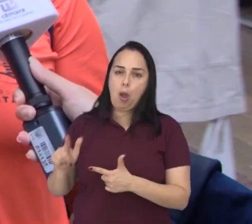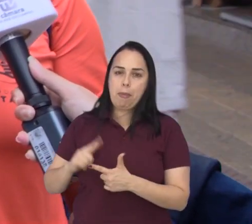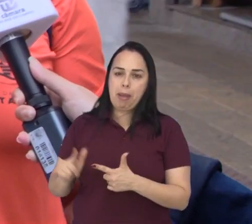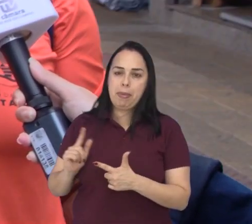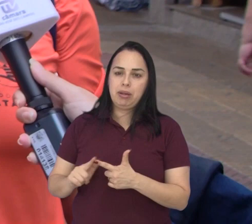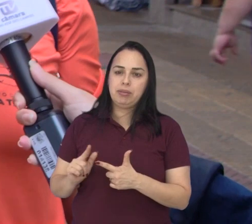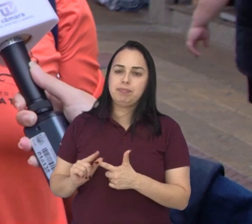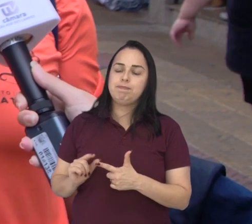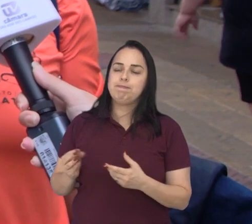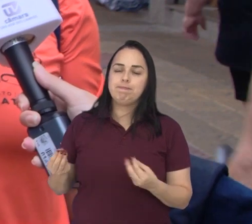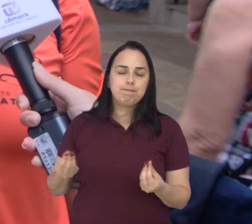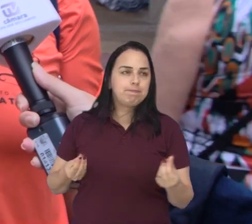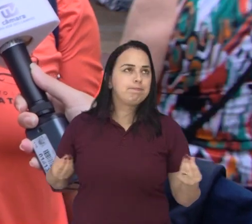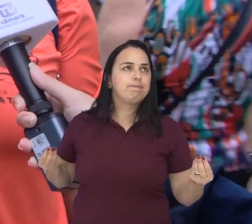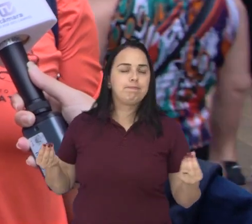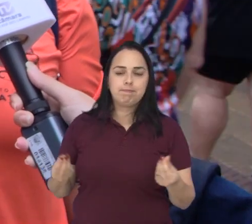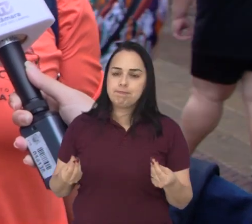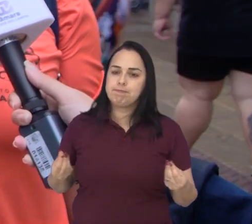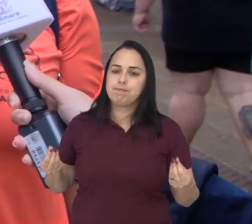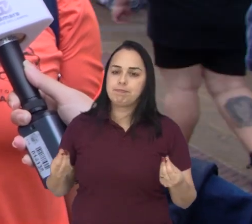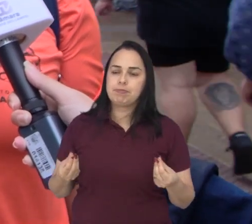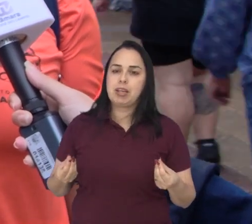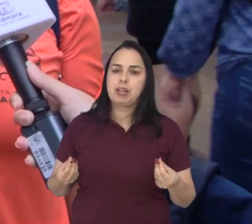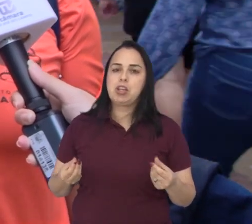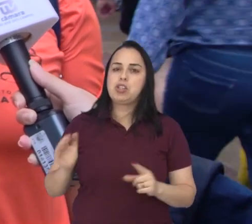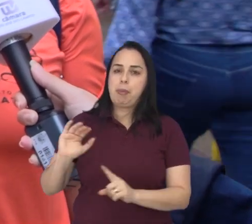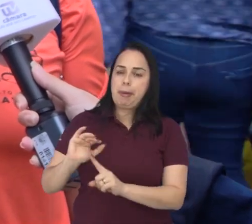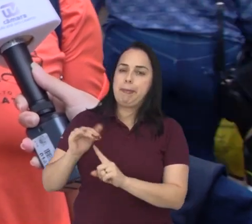tem muito problema com